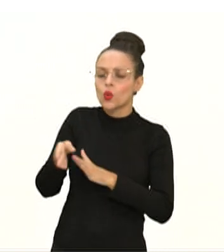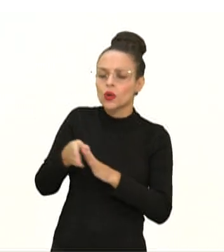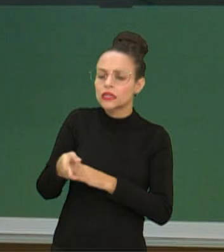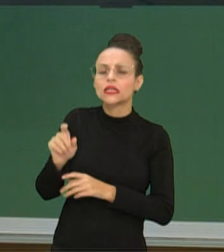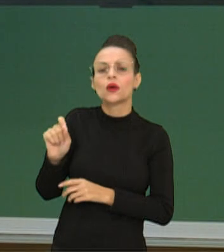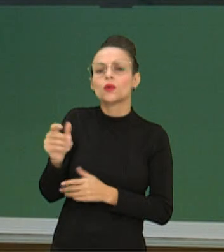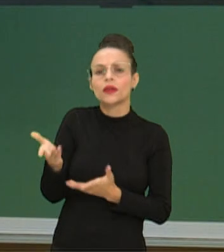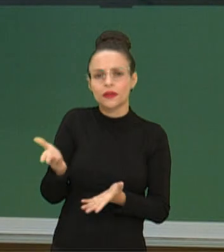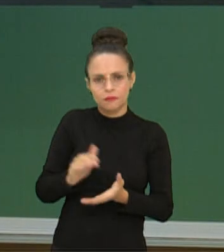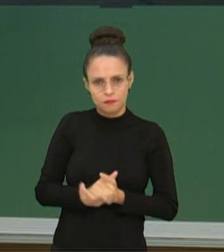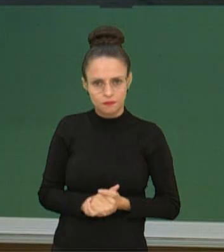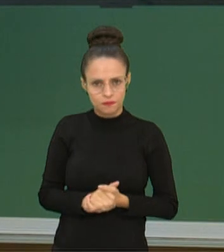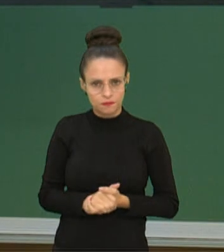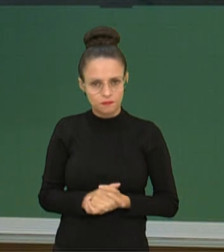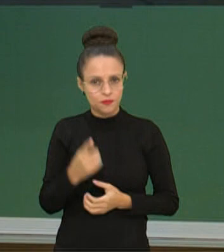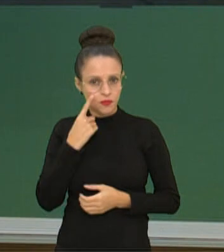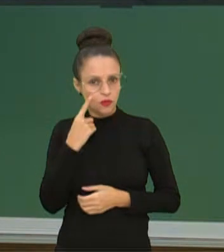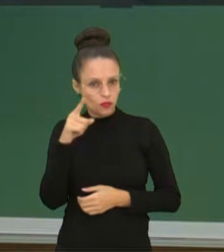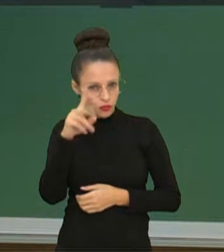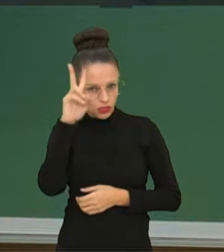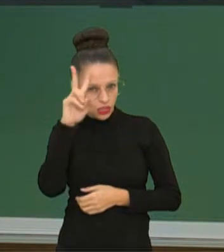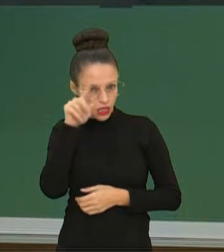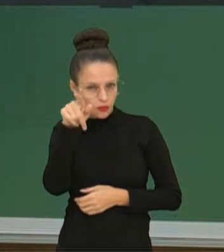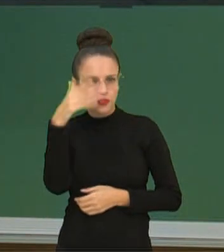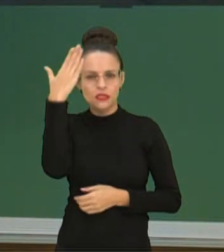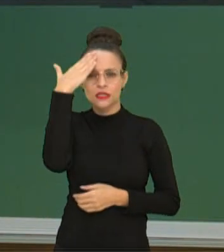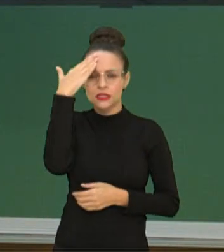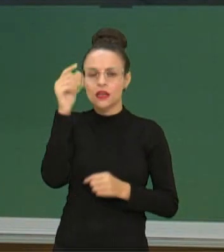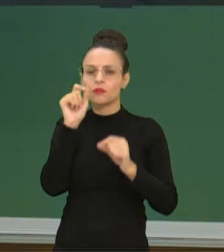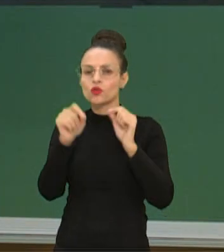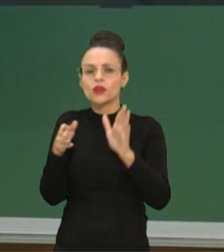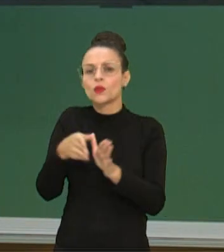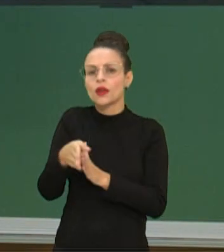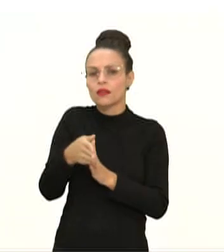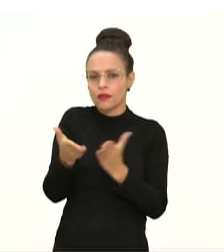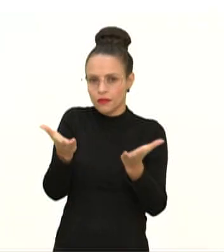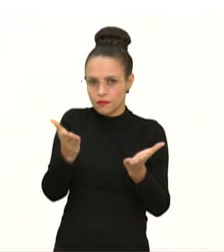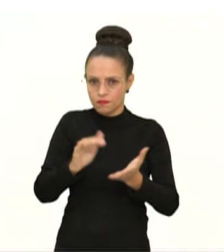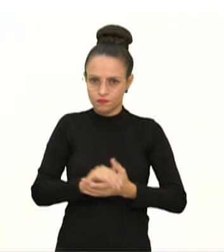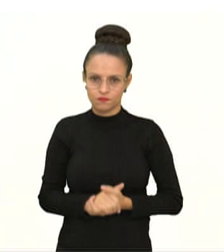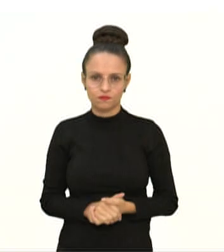dar para Márcia? Vamos ver se você lembra, se você sabe orientar ela?